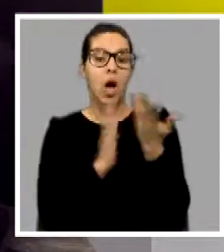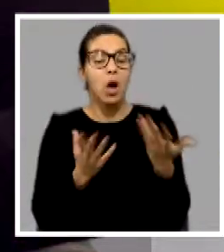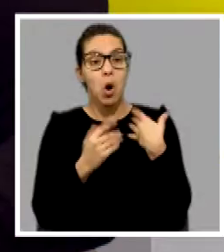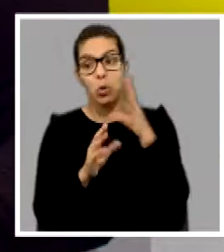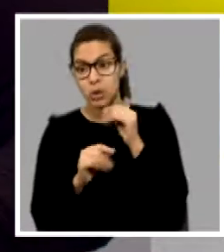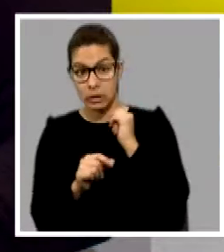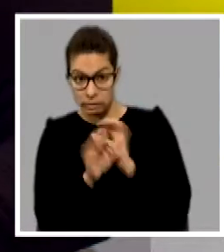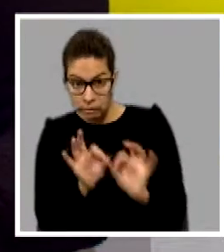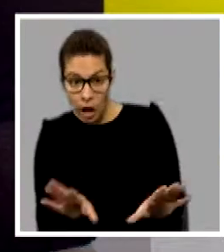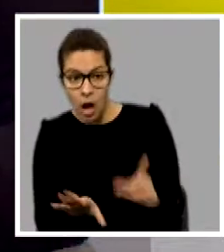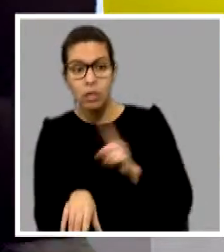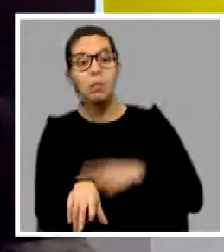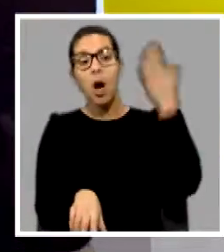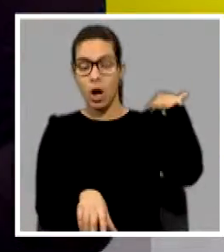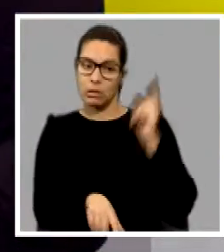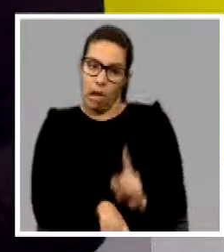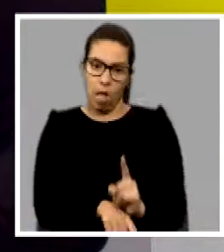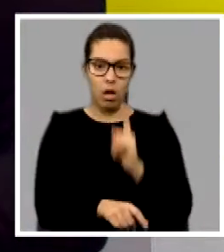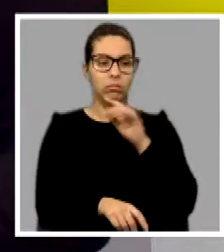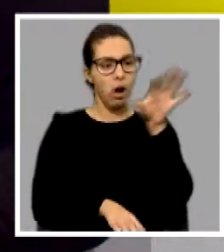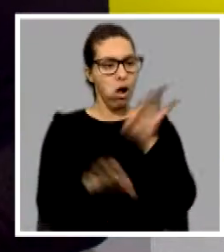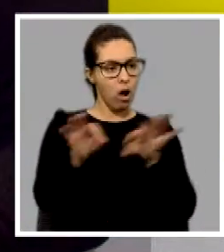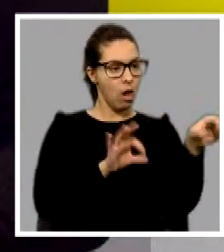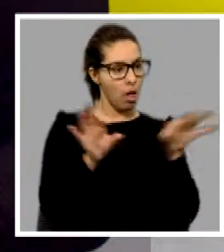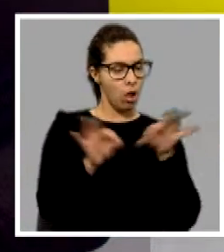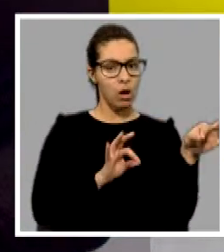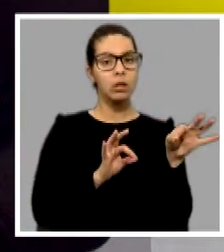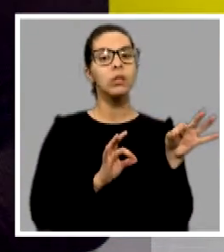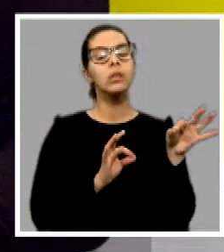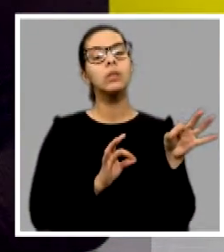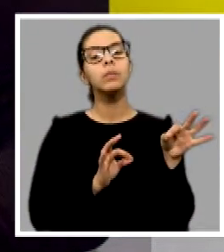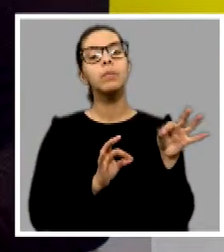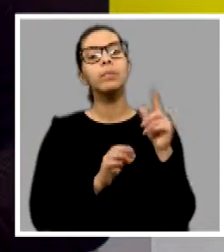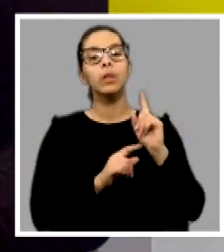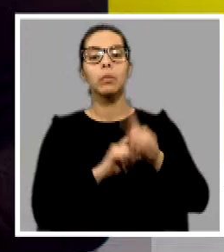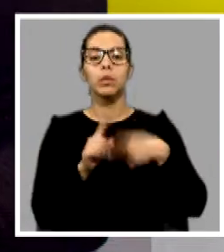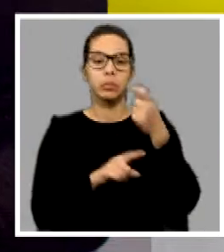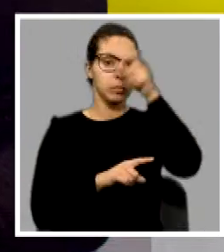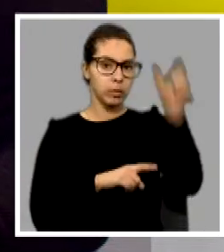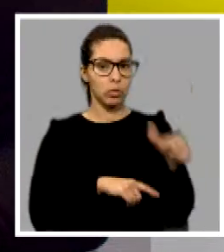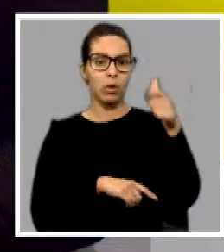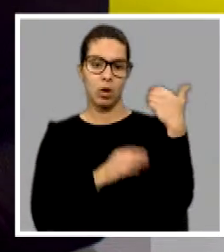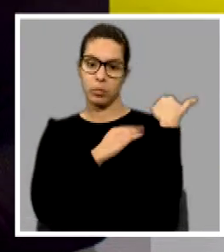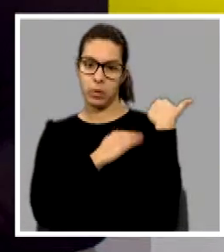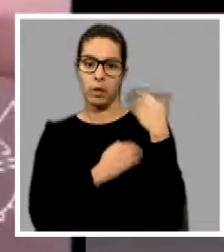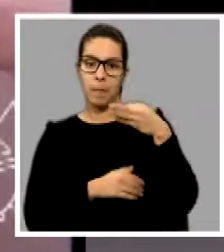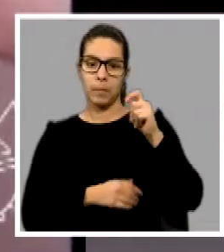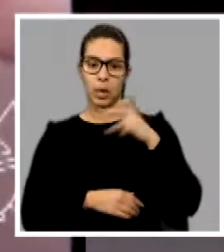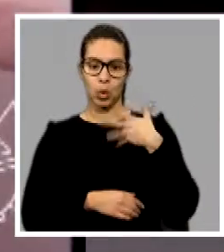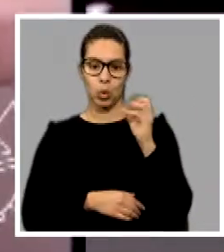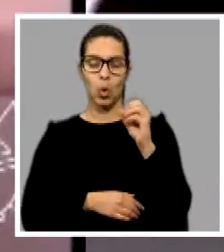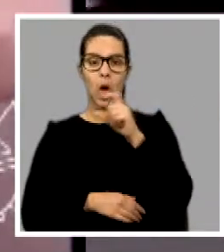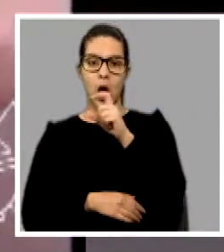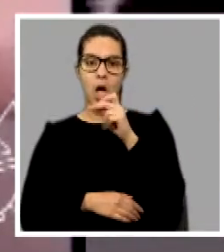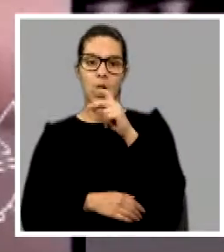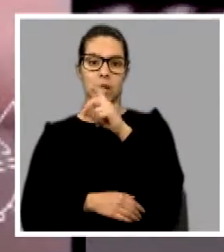esse processo todo, que não sei se agora é assim, mas era assim. E depois tínhamos um responsável, que era o Pedro